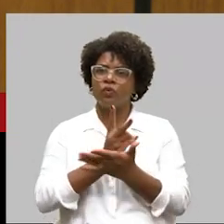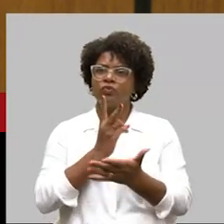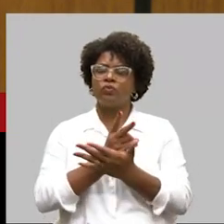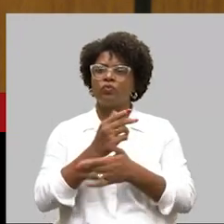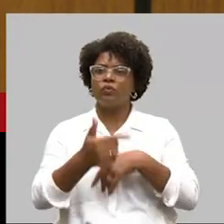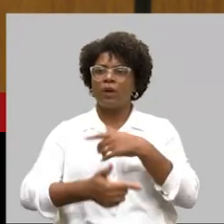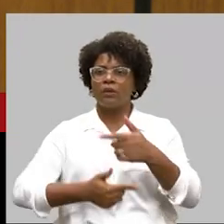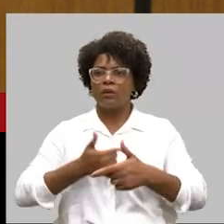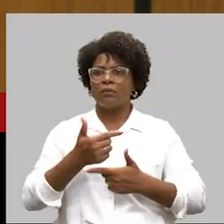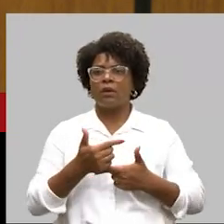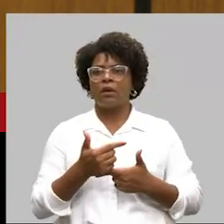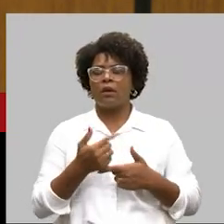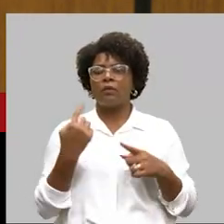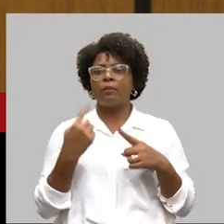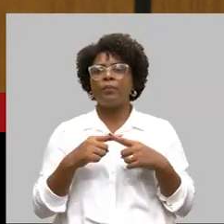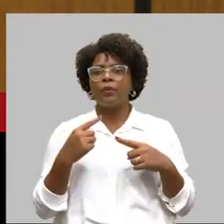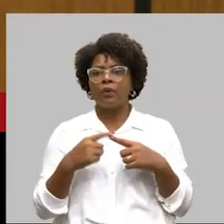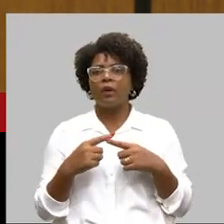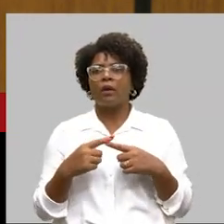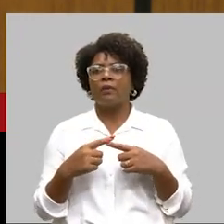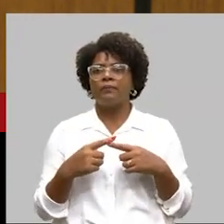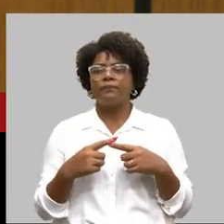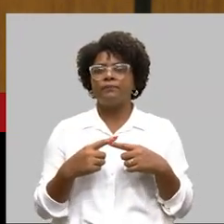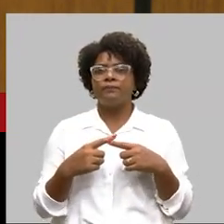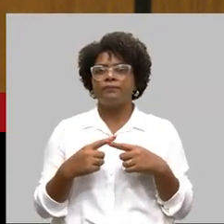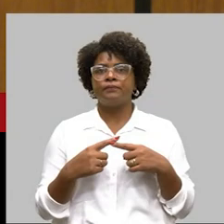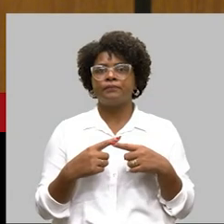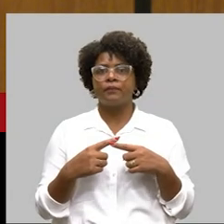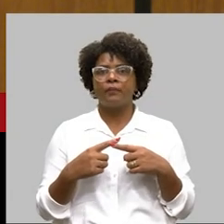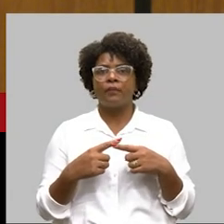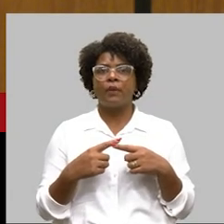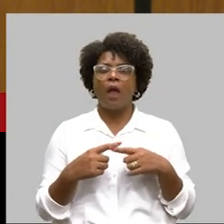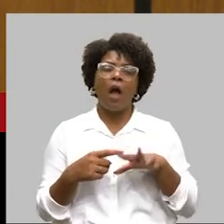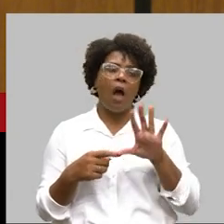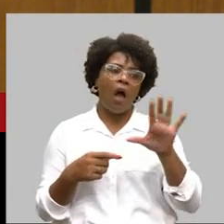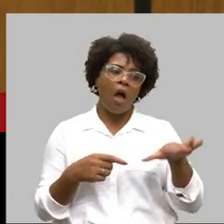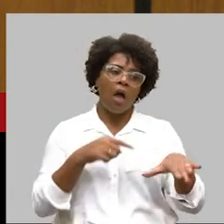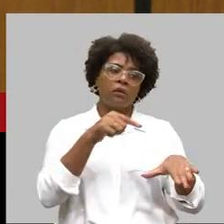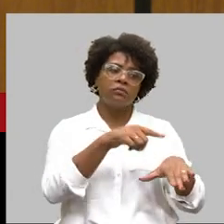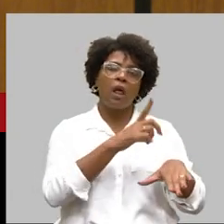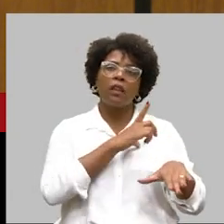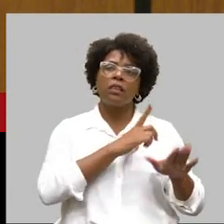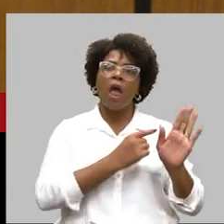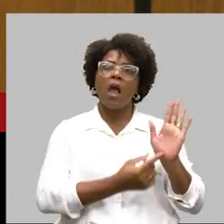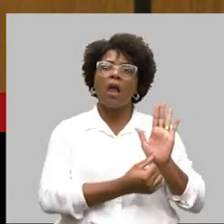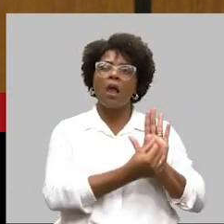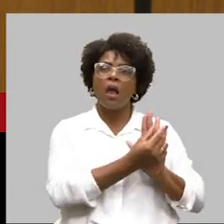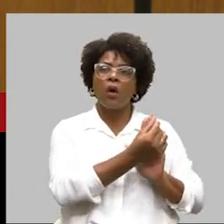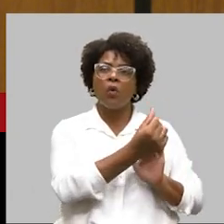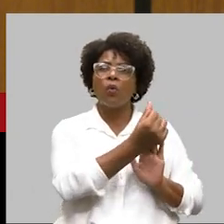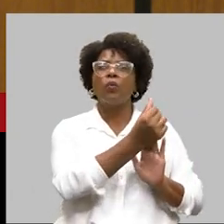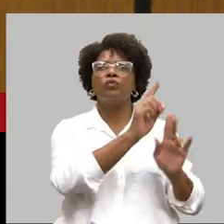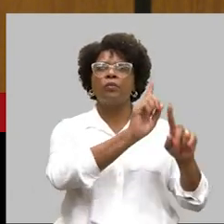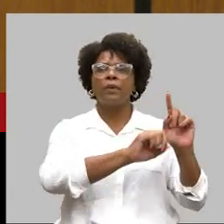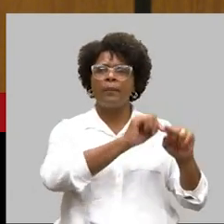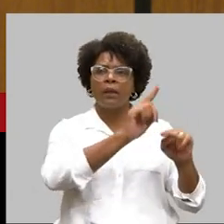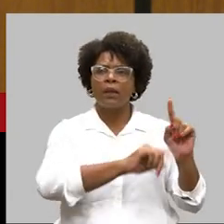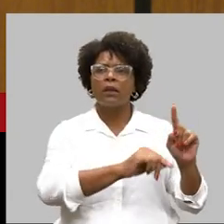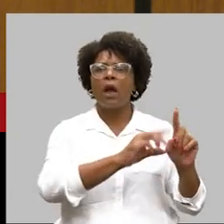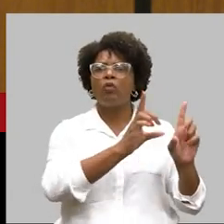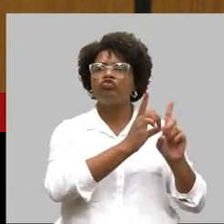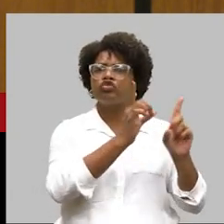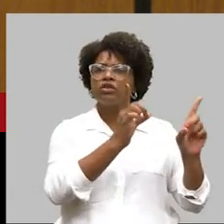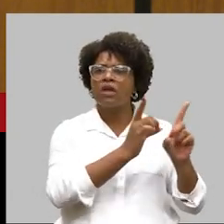trabalhos pois se por um lado nós temos recursos para os insumos pro material didático nós